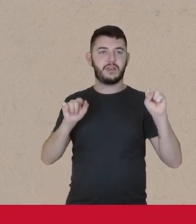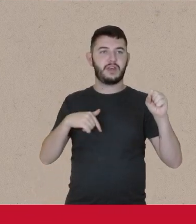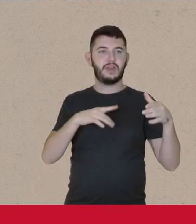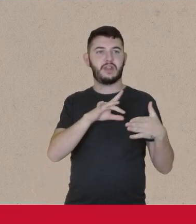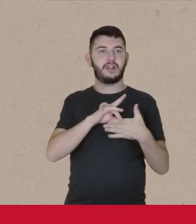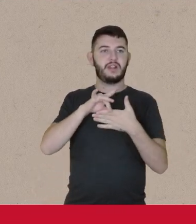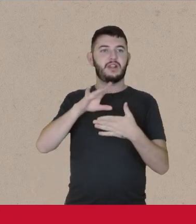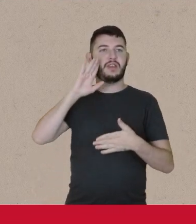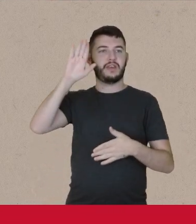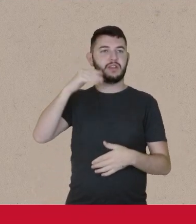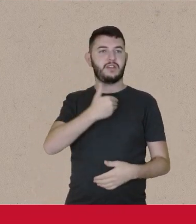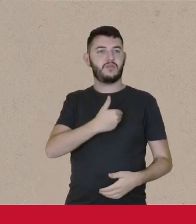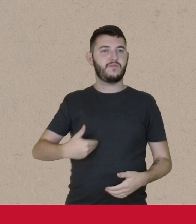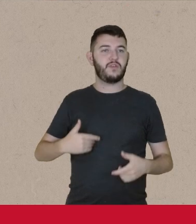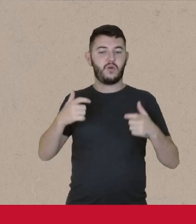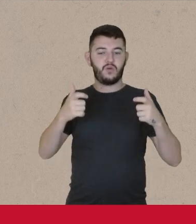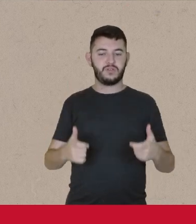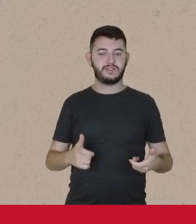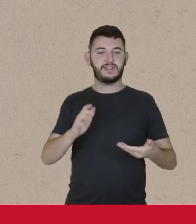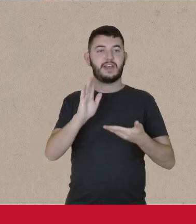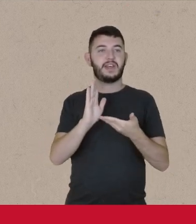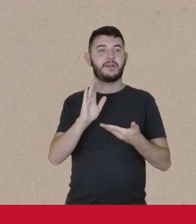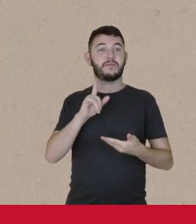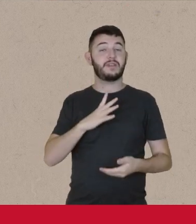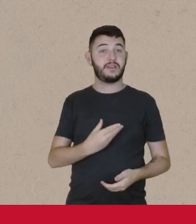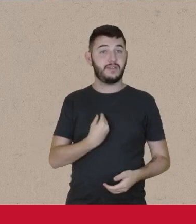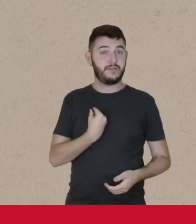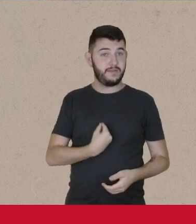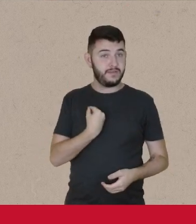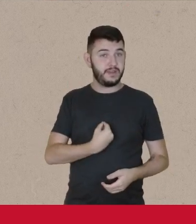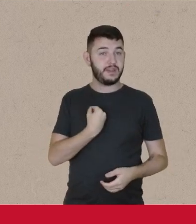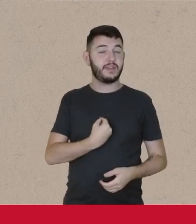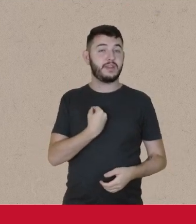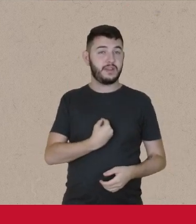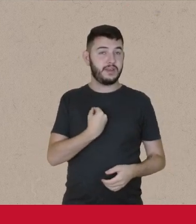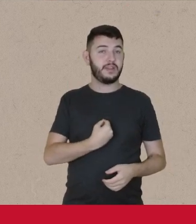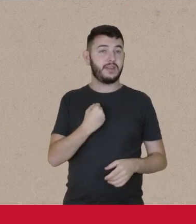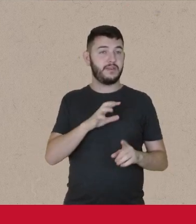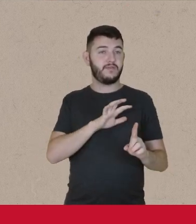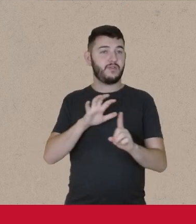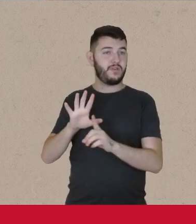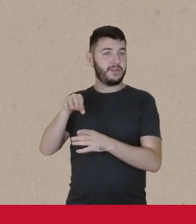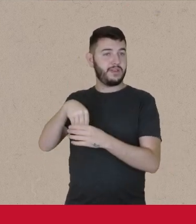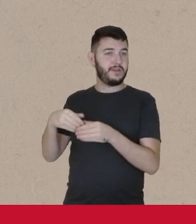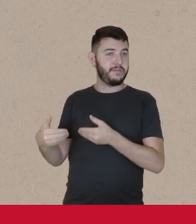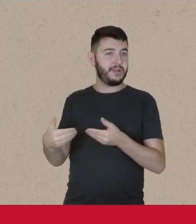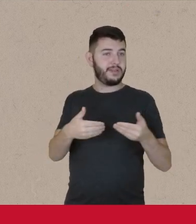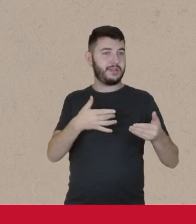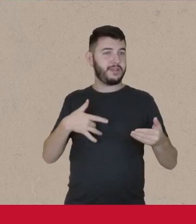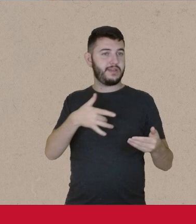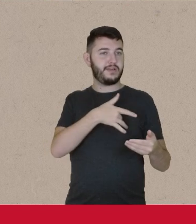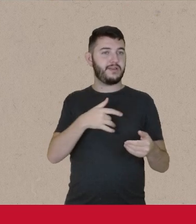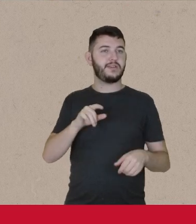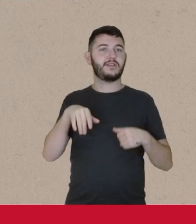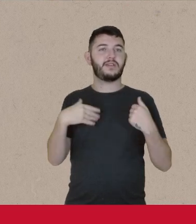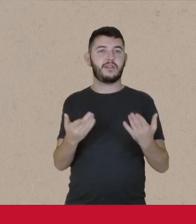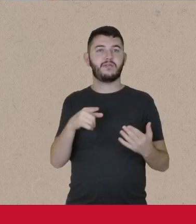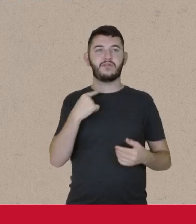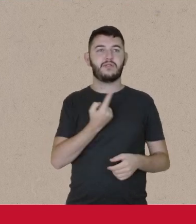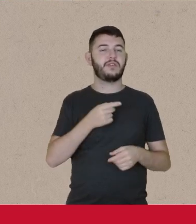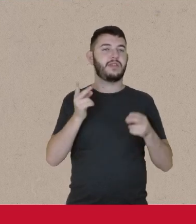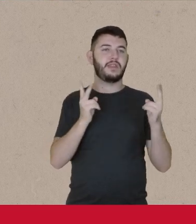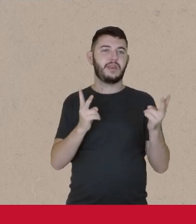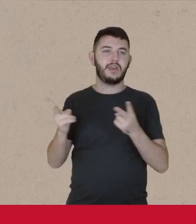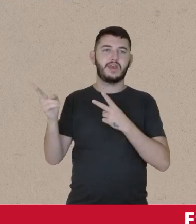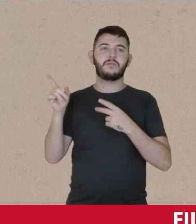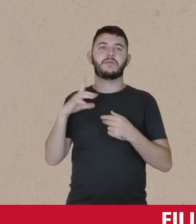Câmara, mas que também já esteve, e ainda tem seus tentáculos dentro do Ministério da Saúde. Vira e mexe, a gente esbarra com o Ricardo Barros.